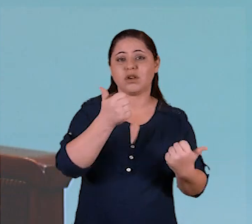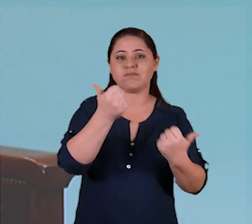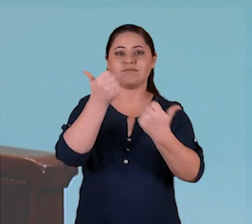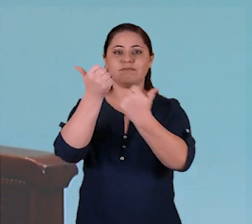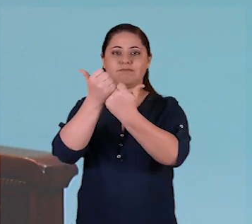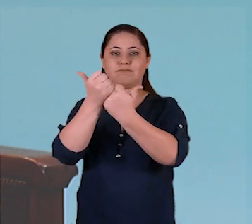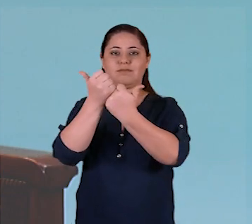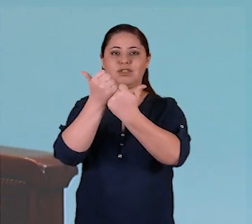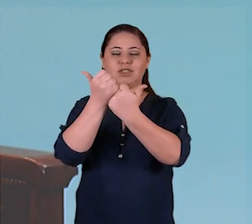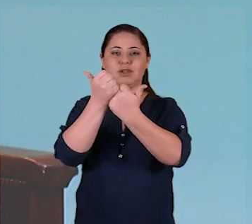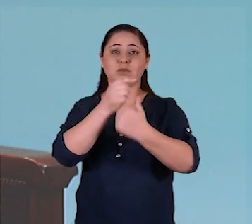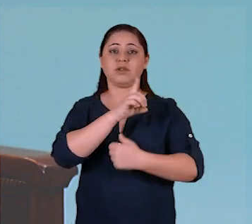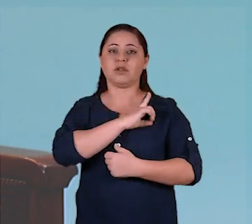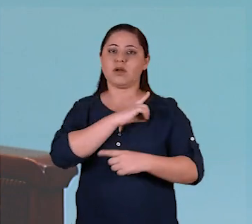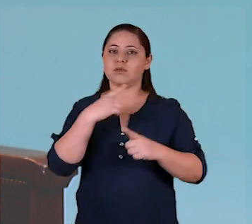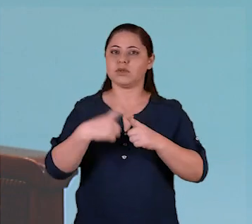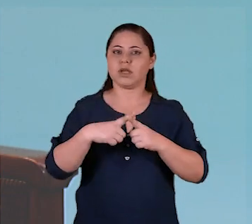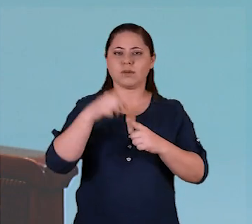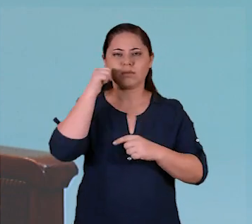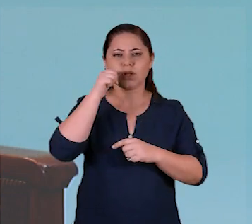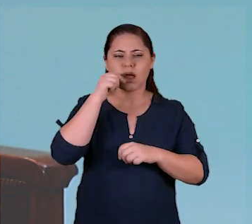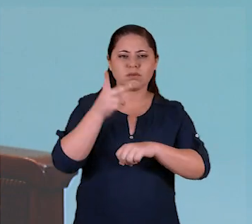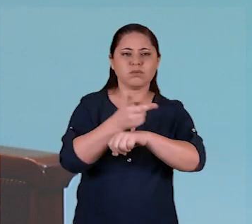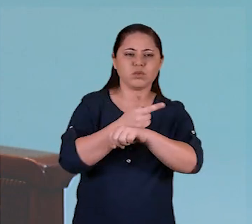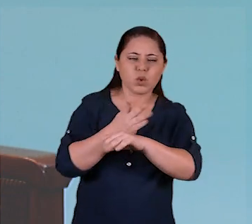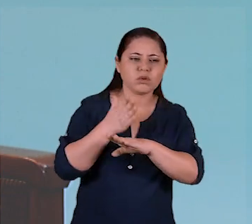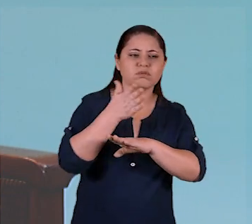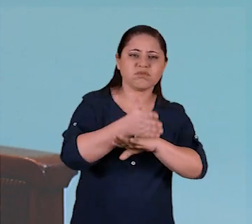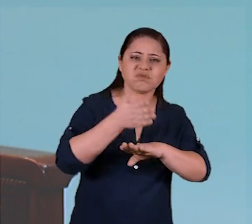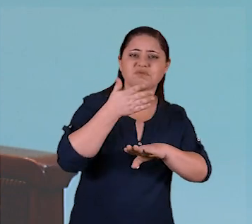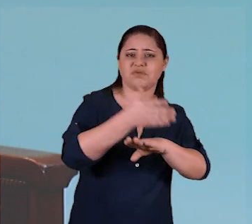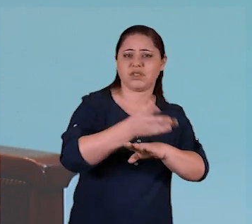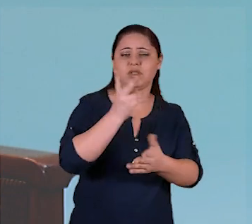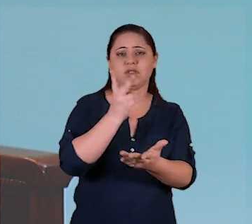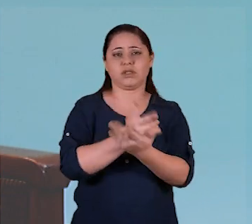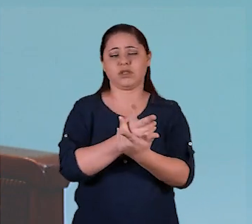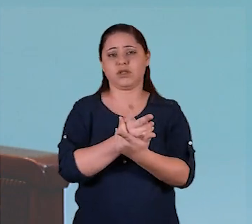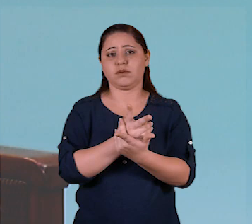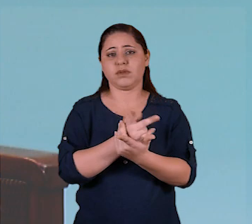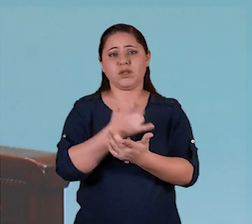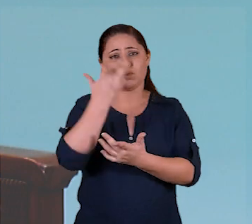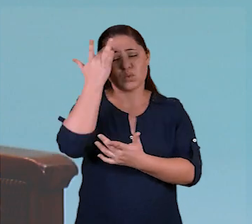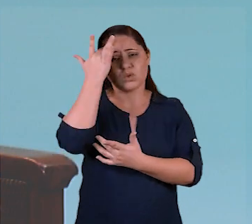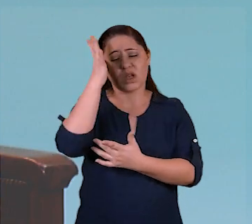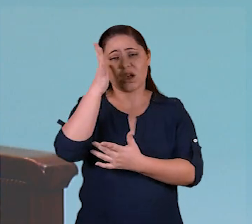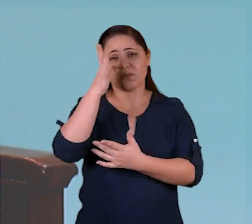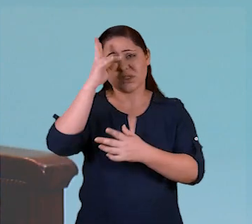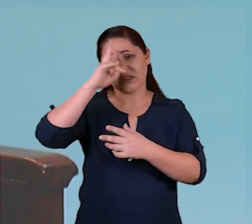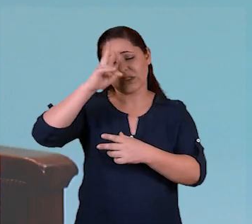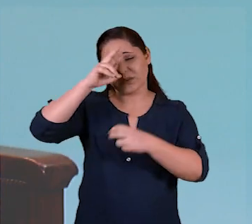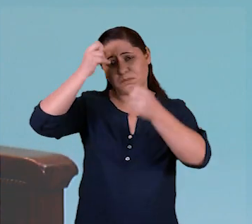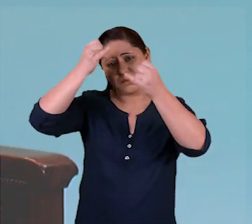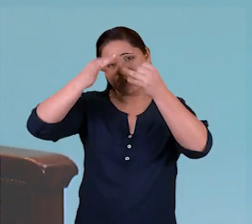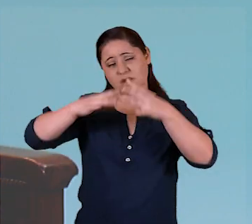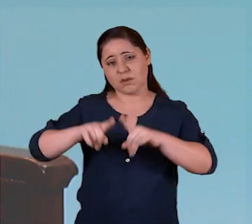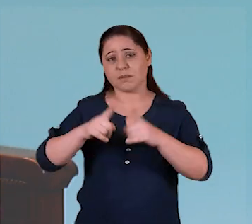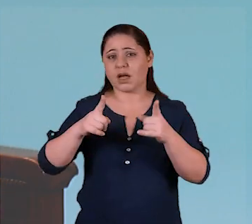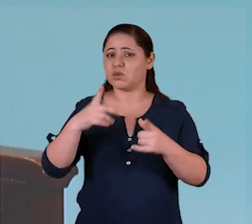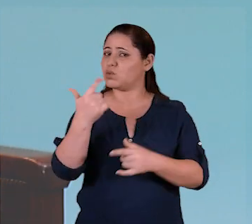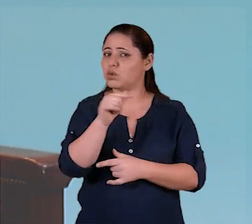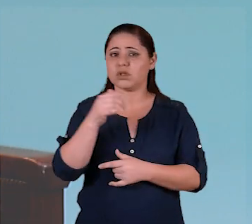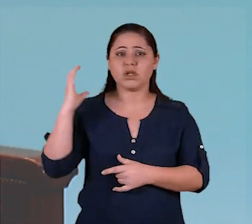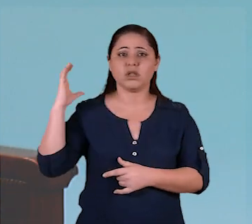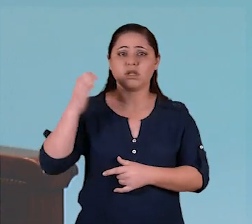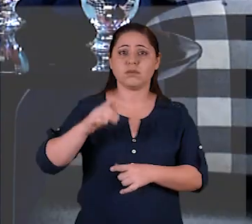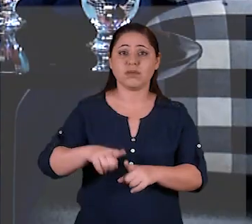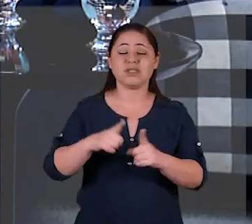delegacia, porque muitas mulheres que nos procuram, como ela já colocou agora há pouco, elas contam a história, mas não há um crime.